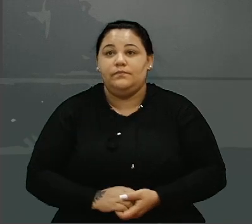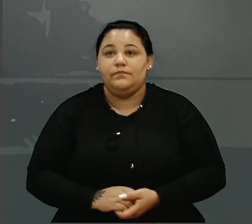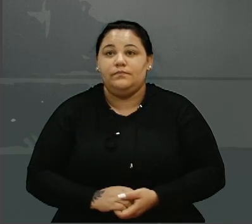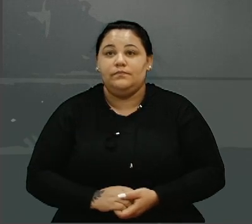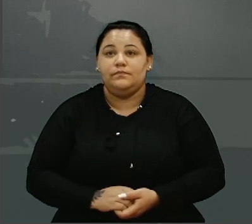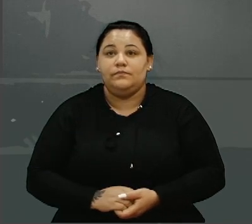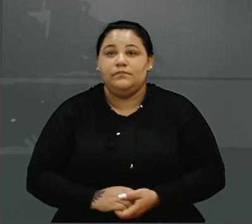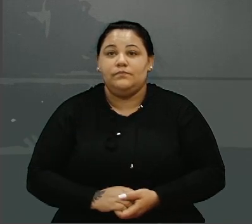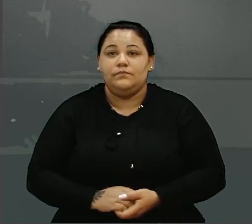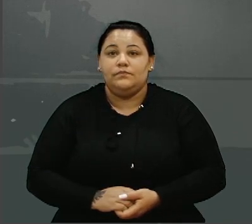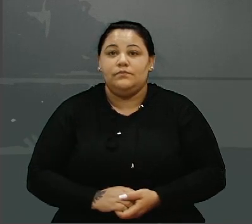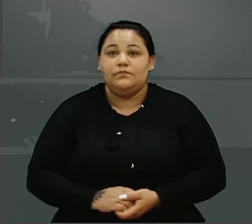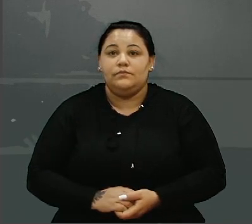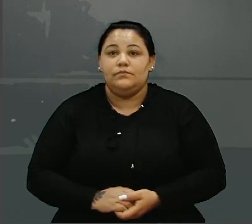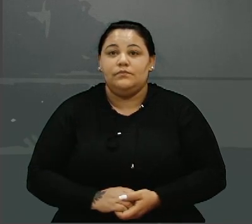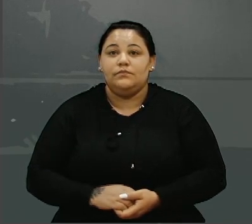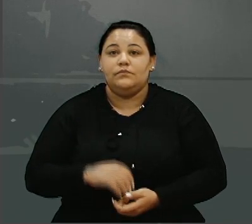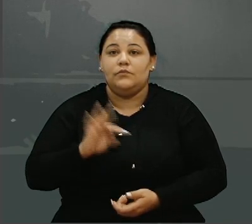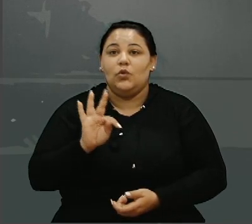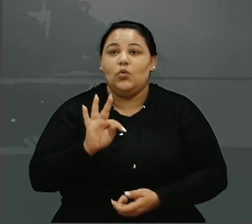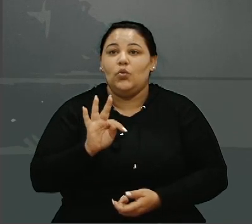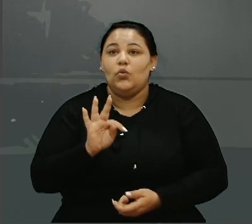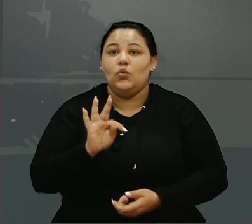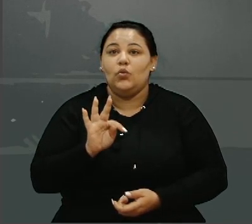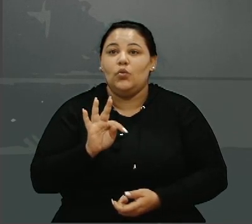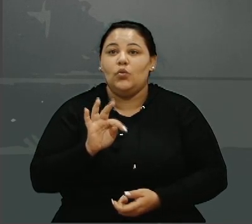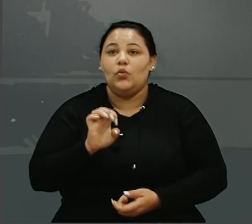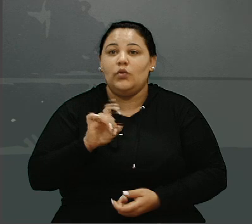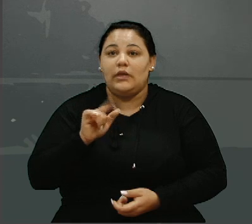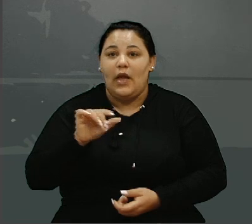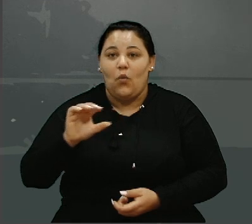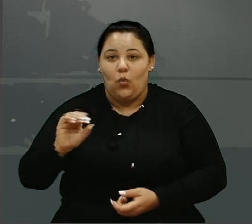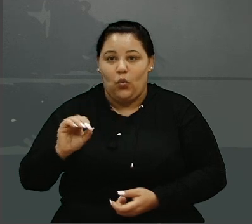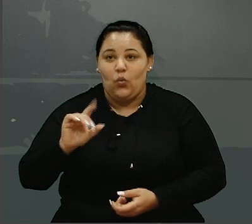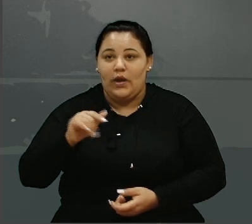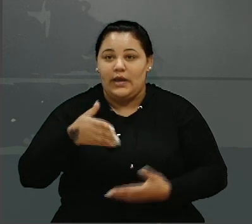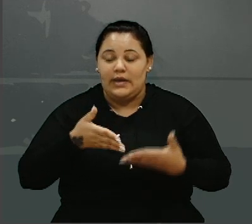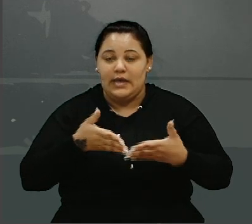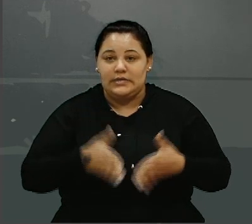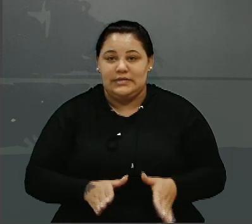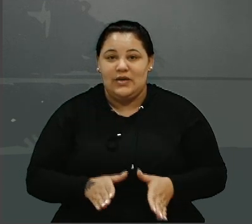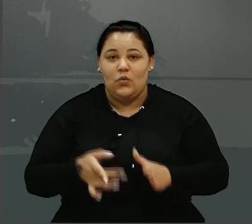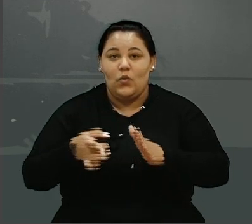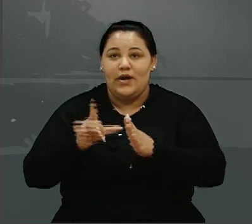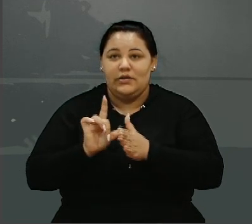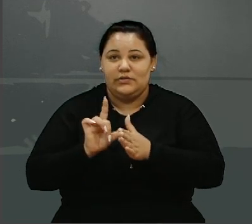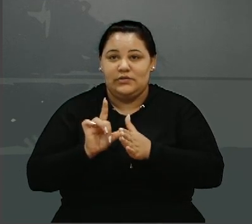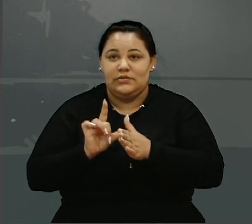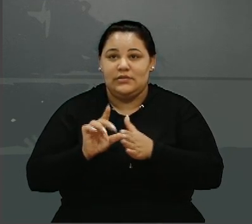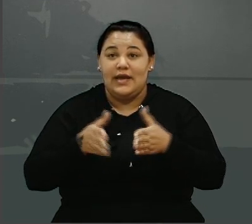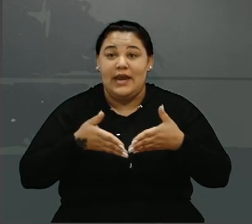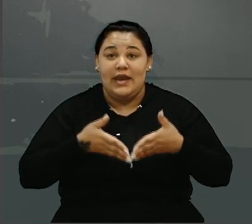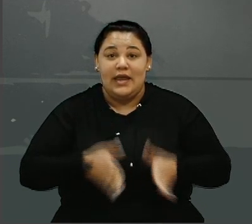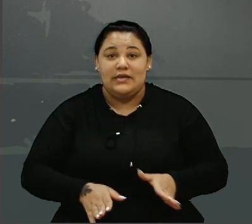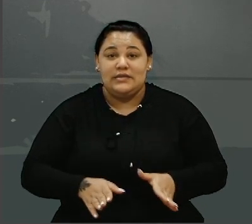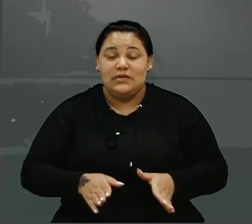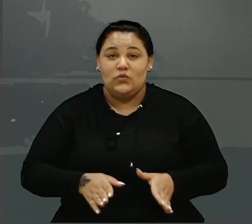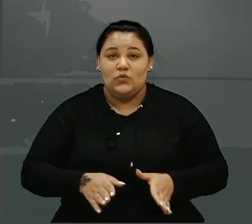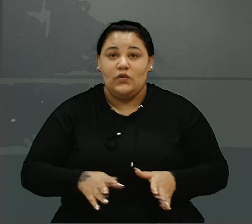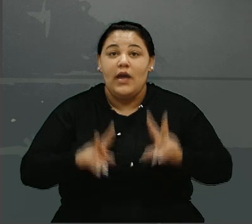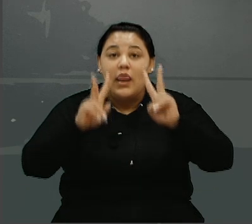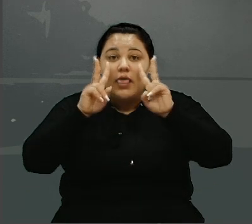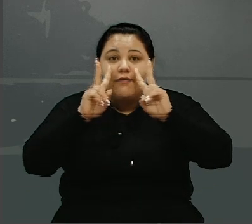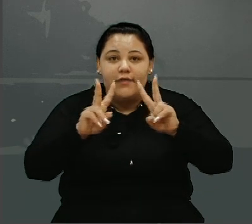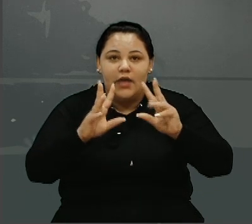Então, o Theo, ele nasceu prematuramente, nasceu enxergando e aos 4 meses